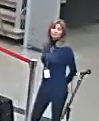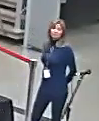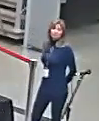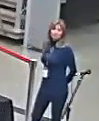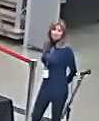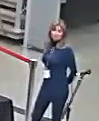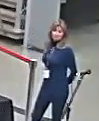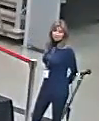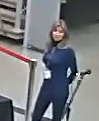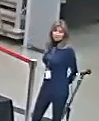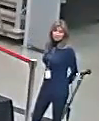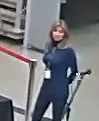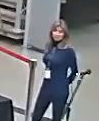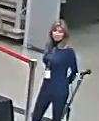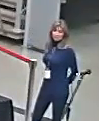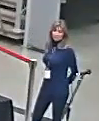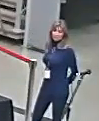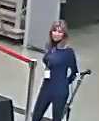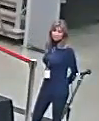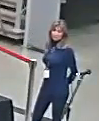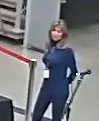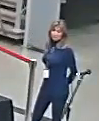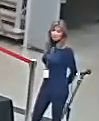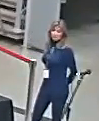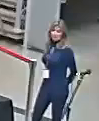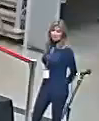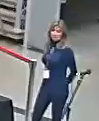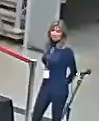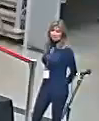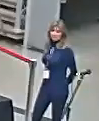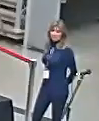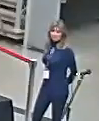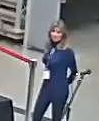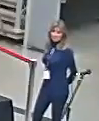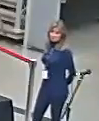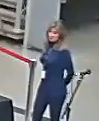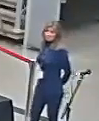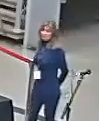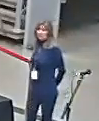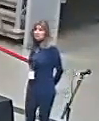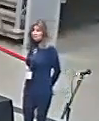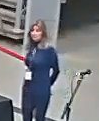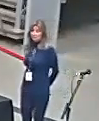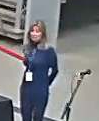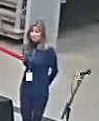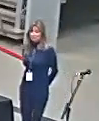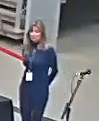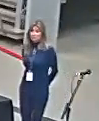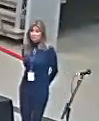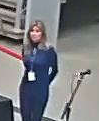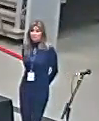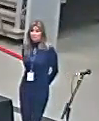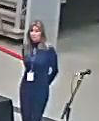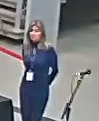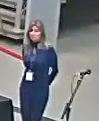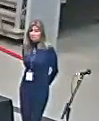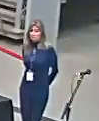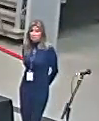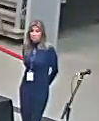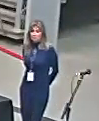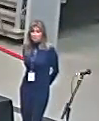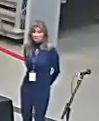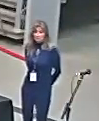querem saber das leis da pessoa com deficiência mais que nós Ô uma coisa